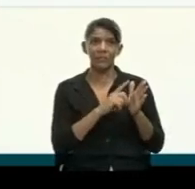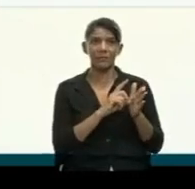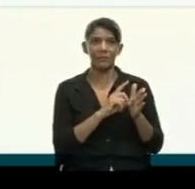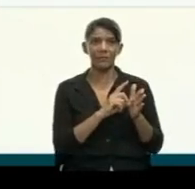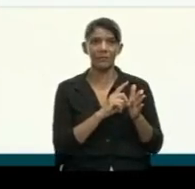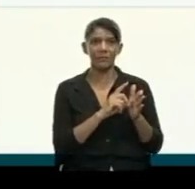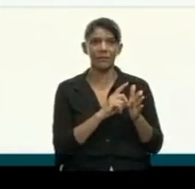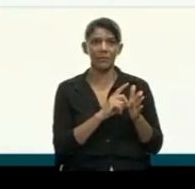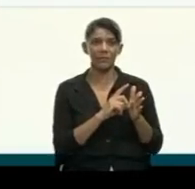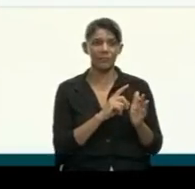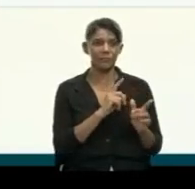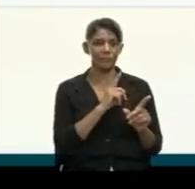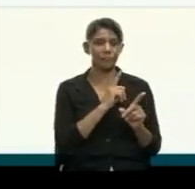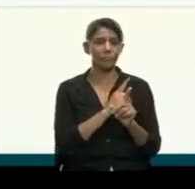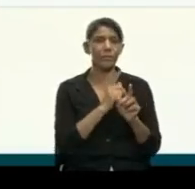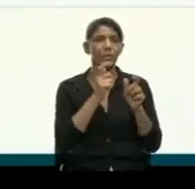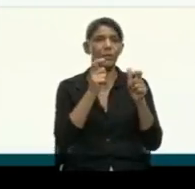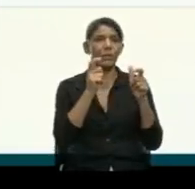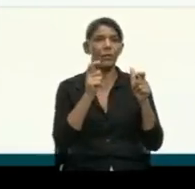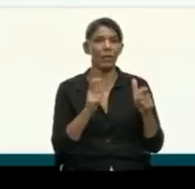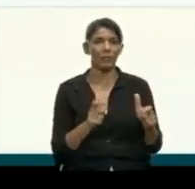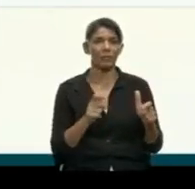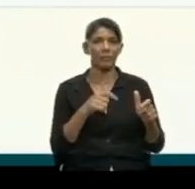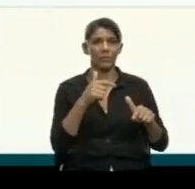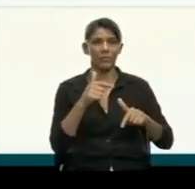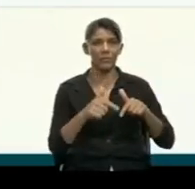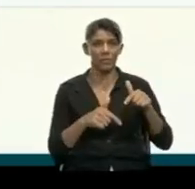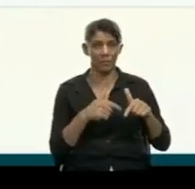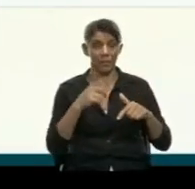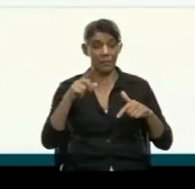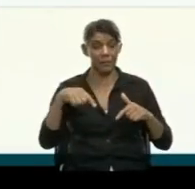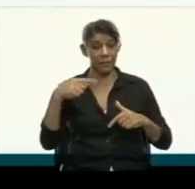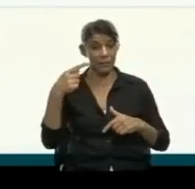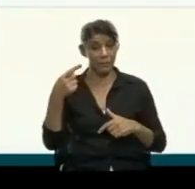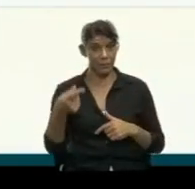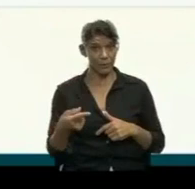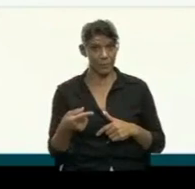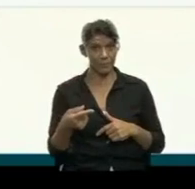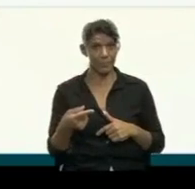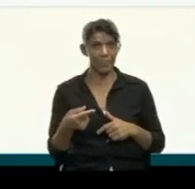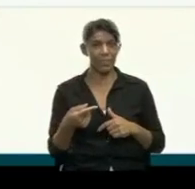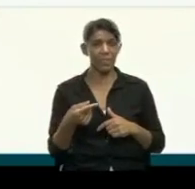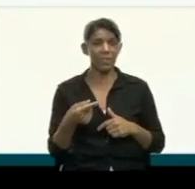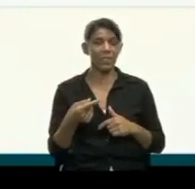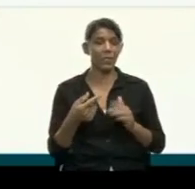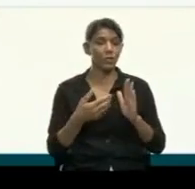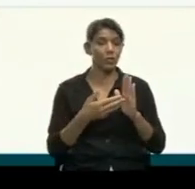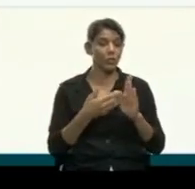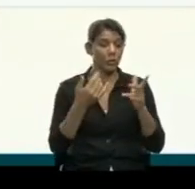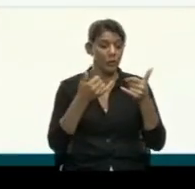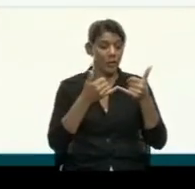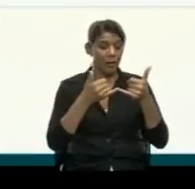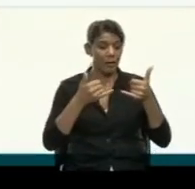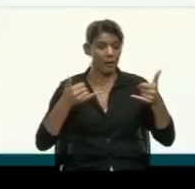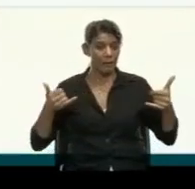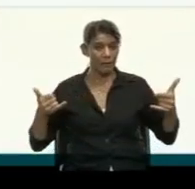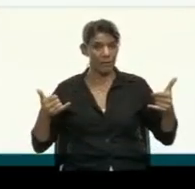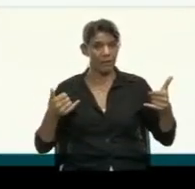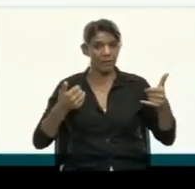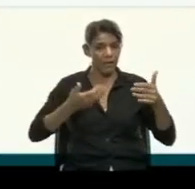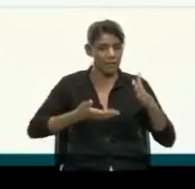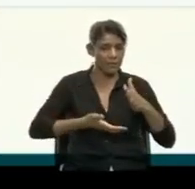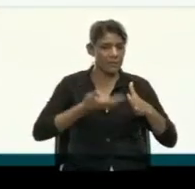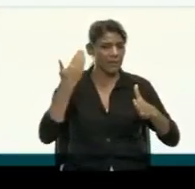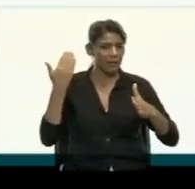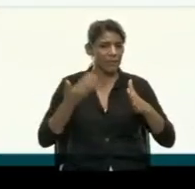1. A gente identificou onde que é o nosso local de trabalho. Após isso, retira a linha, vem a Bobcat, faz a escavação. Então,